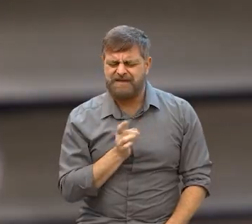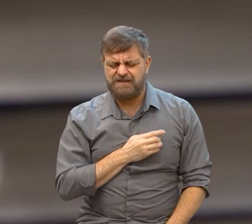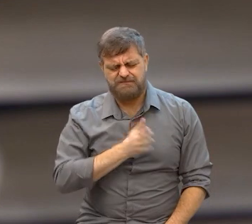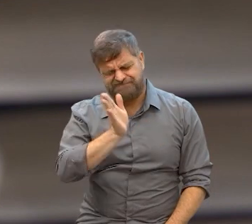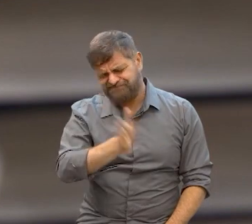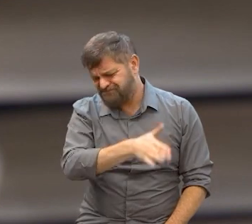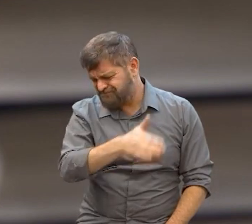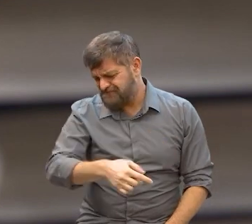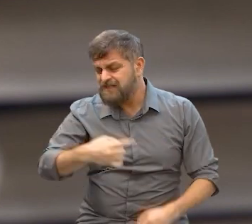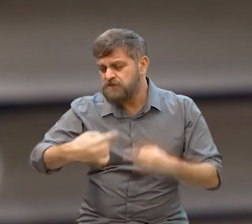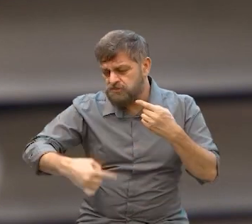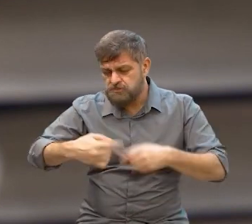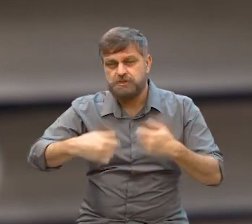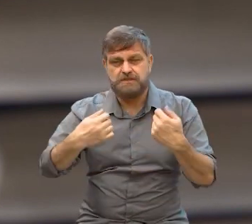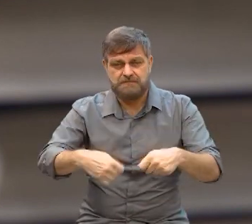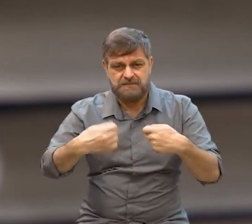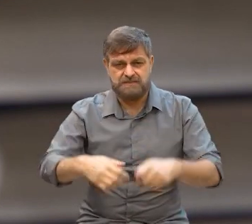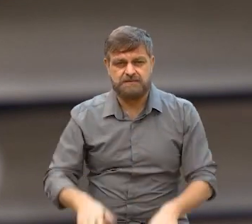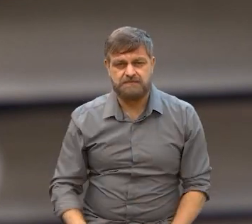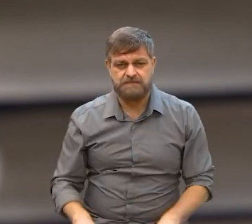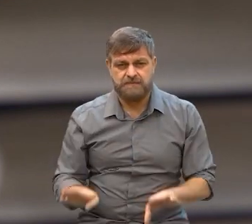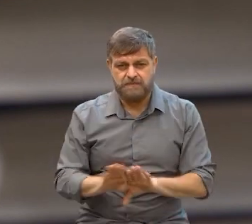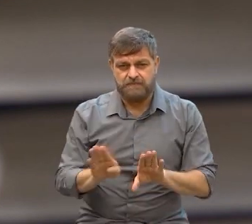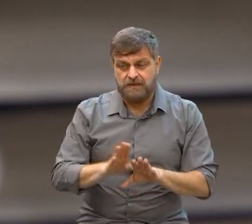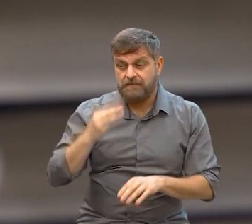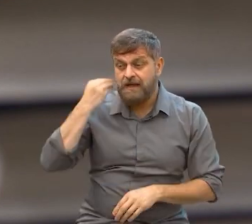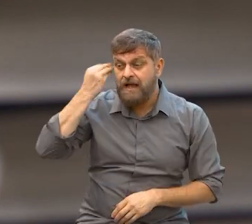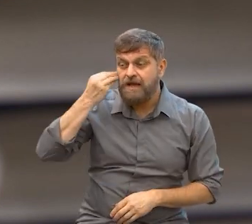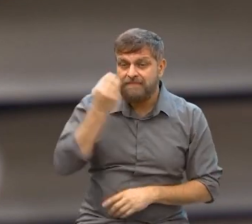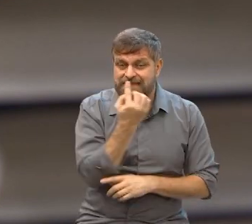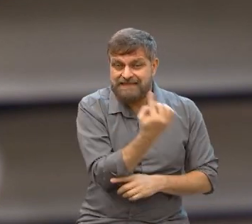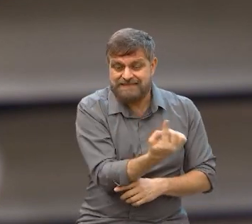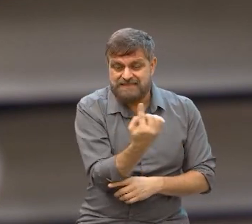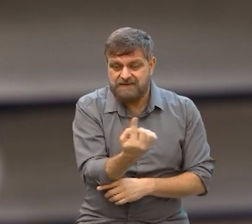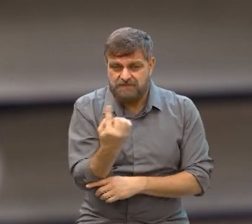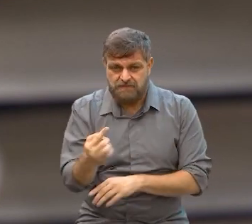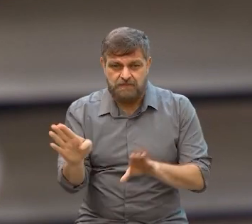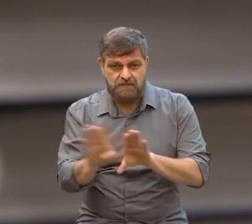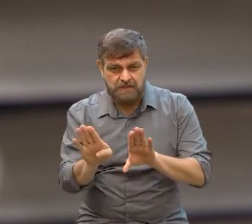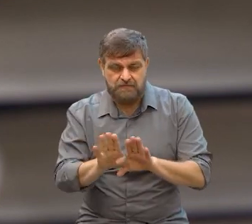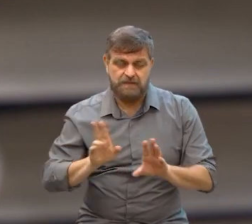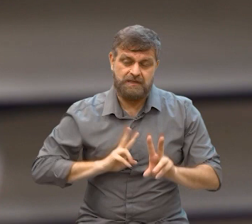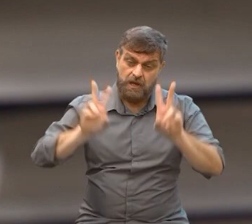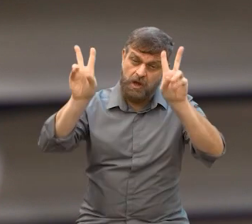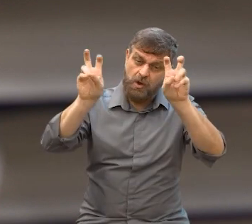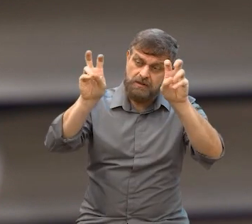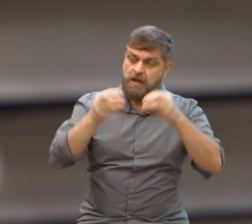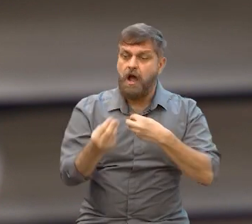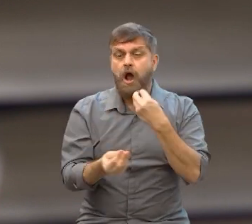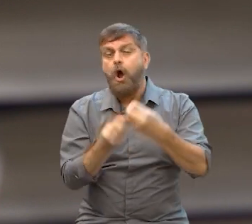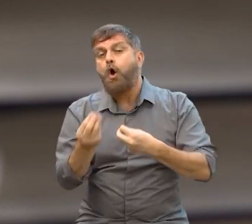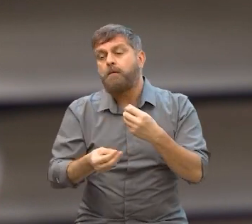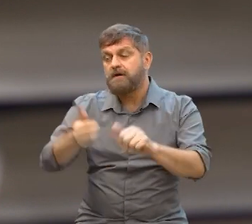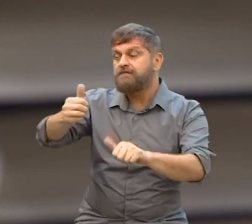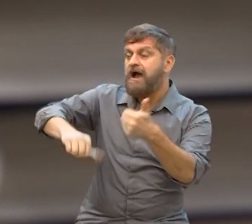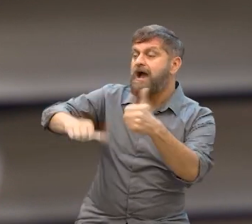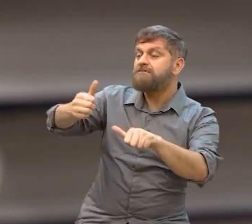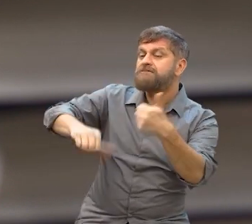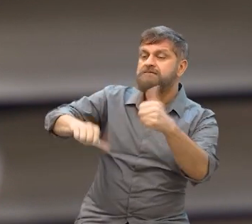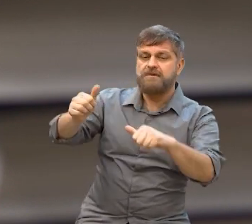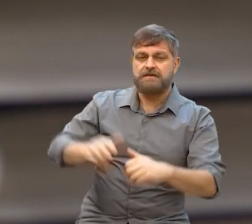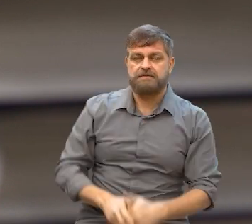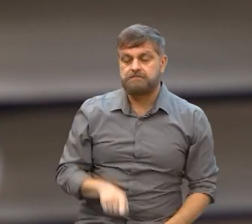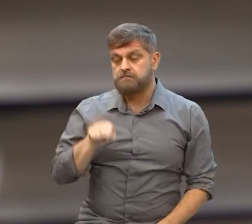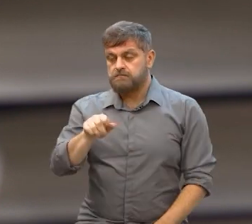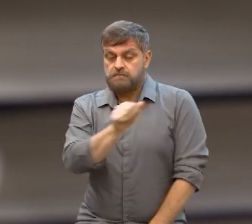avaliação. Tem que discutir. E a gente falando também um pouquinho dessas experiências individuais, também tem questão, como é que a gente avalia, por exemplo,